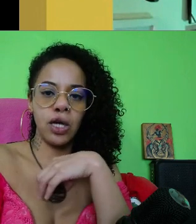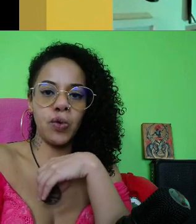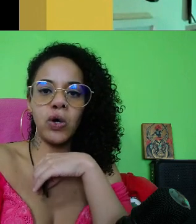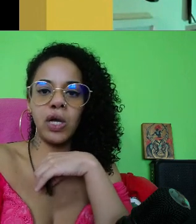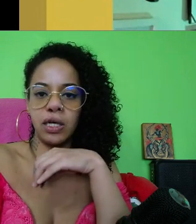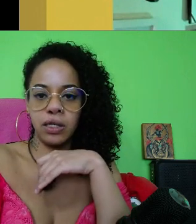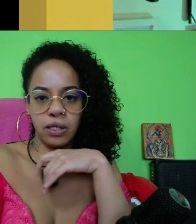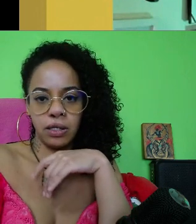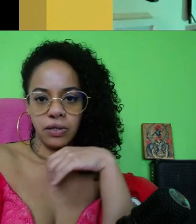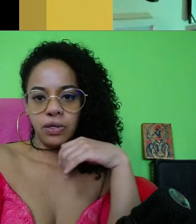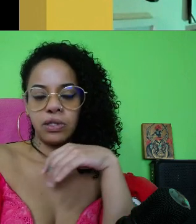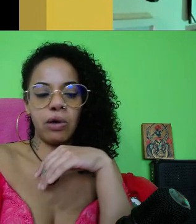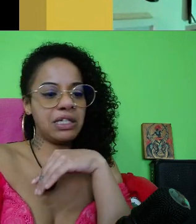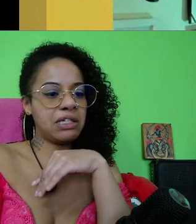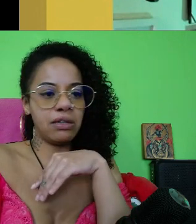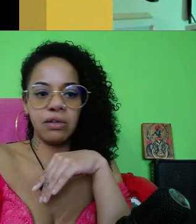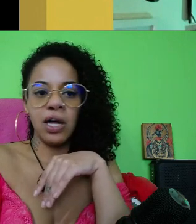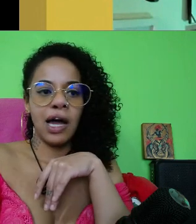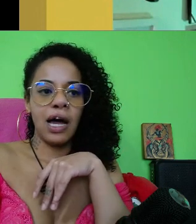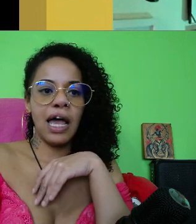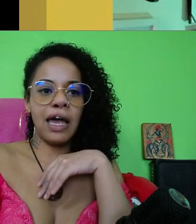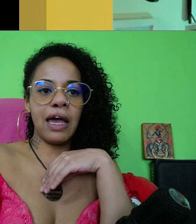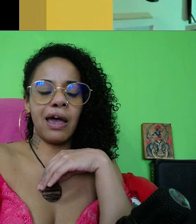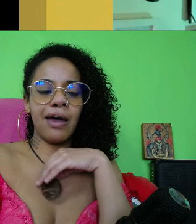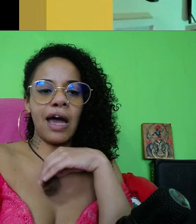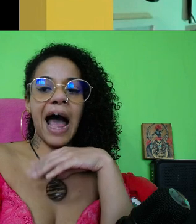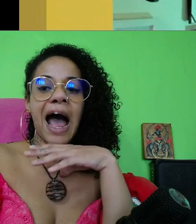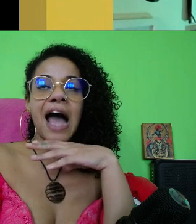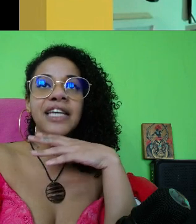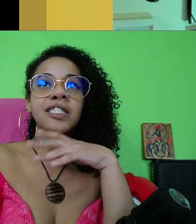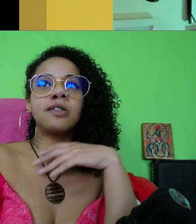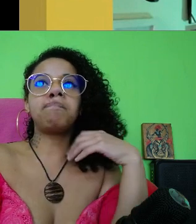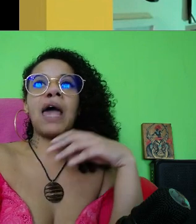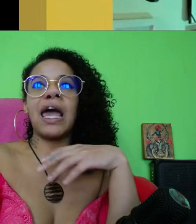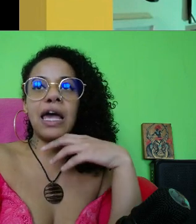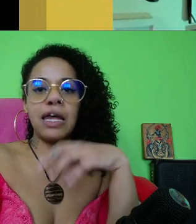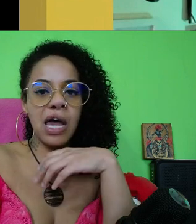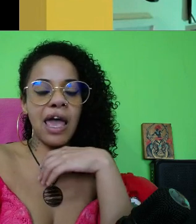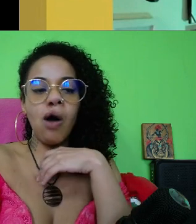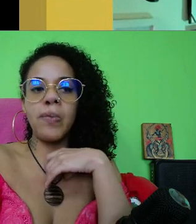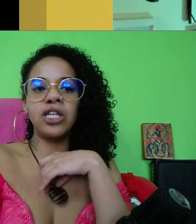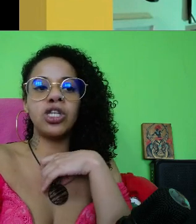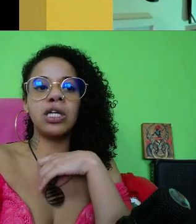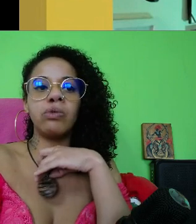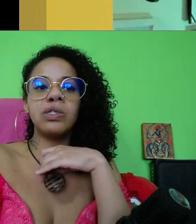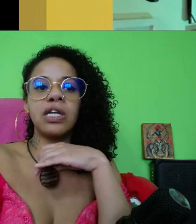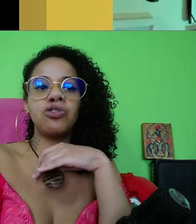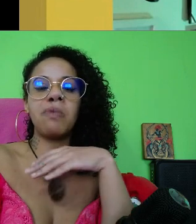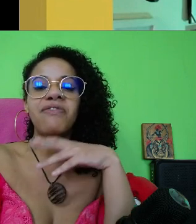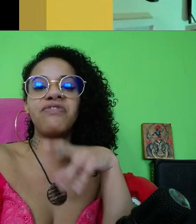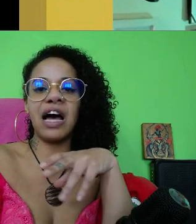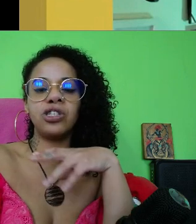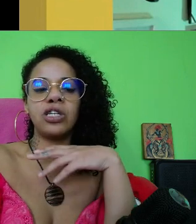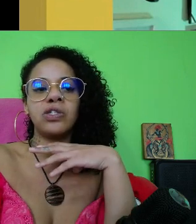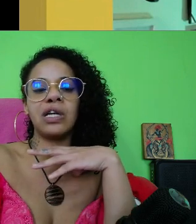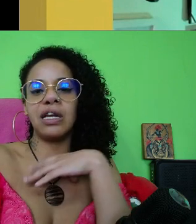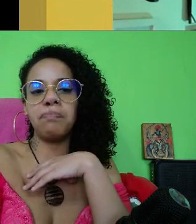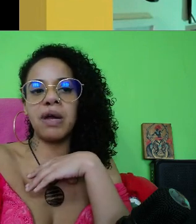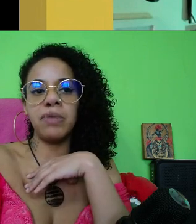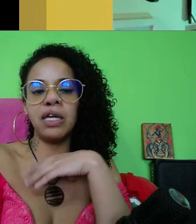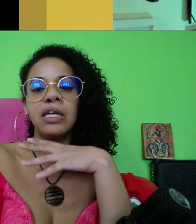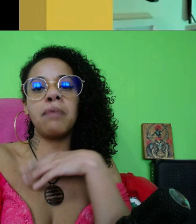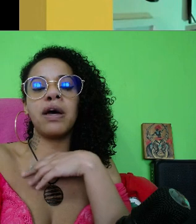rolê é o meu rolê então assim é Espero realmente que não seja uma fala